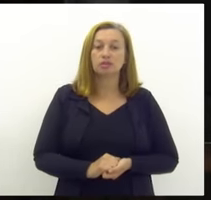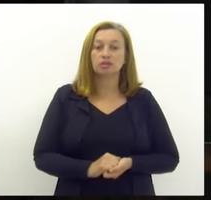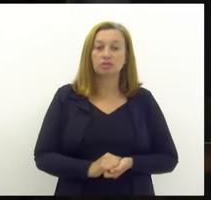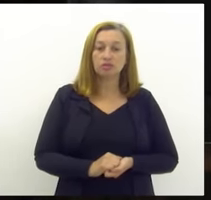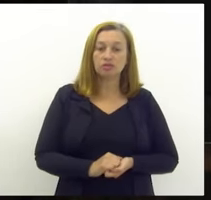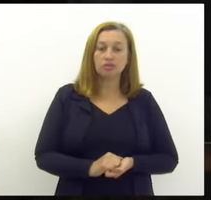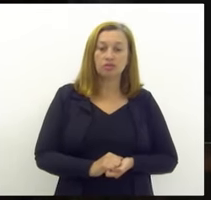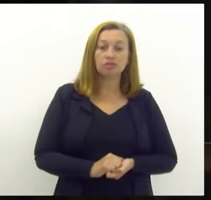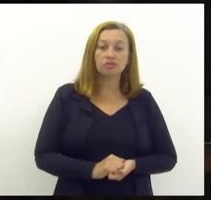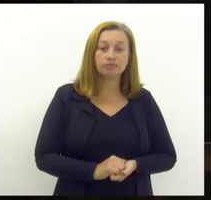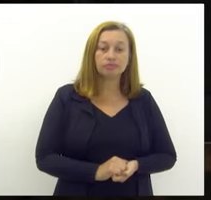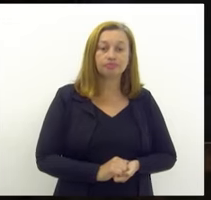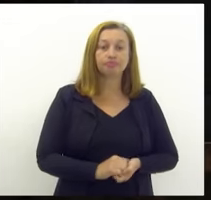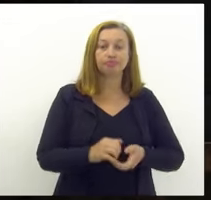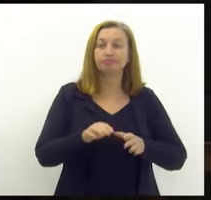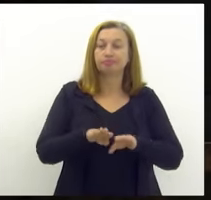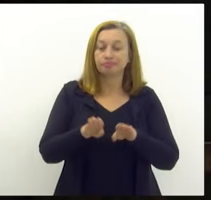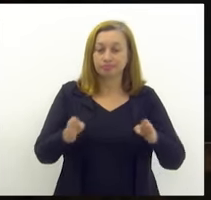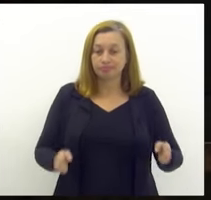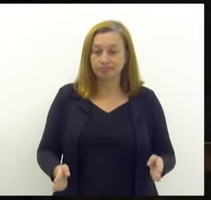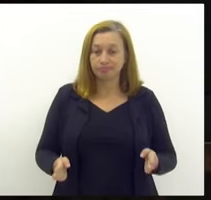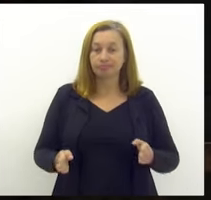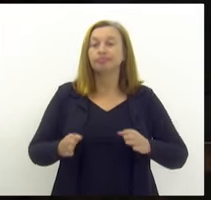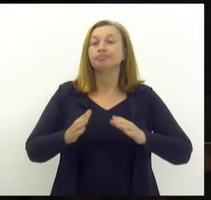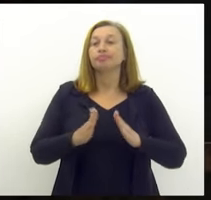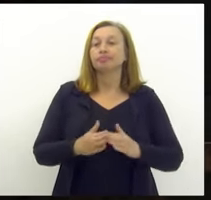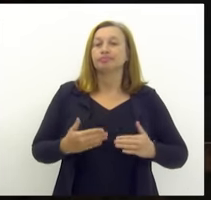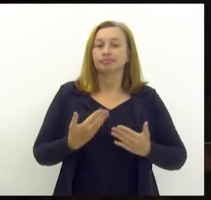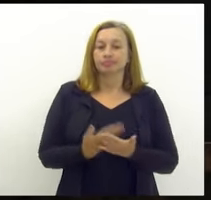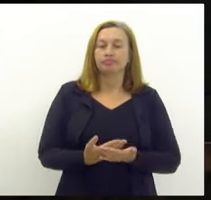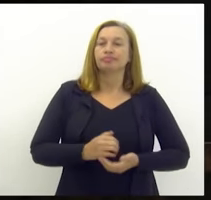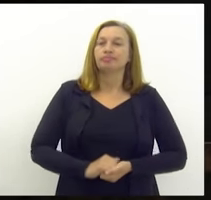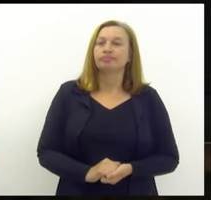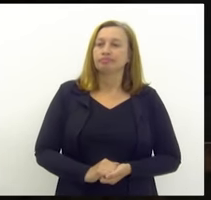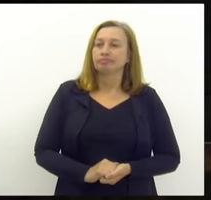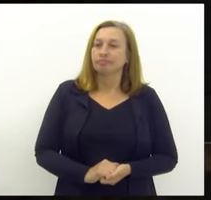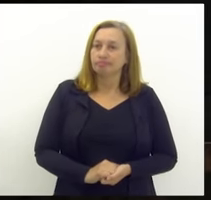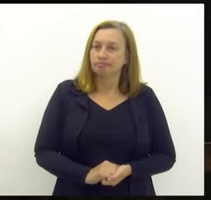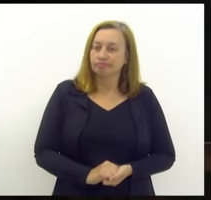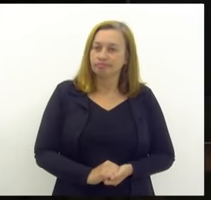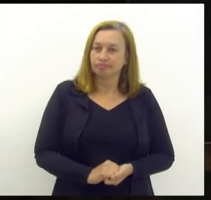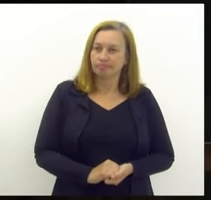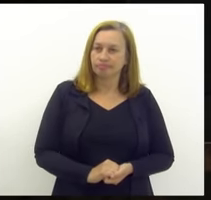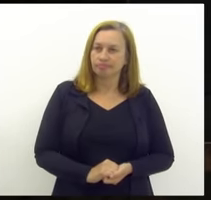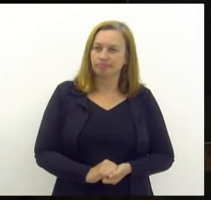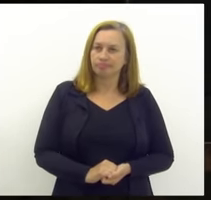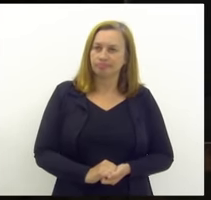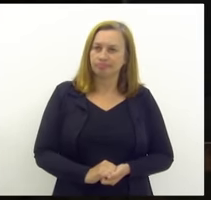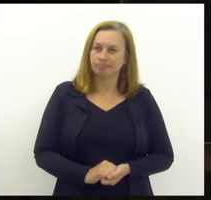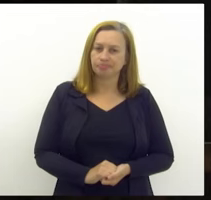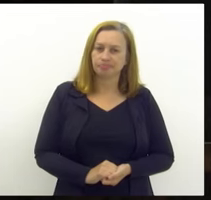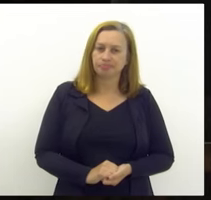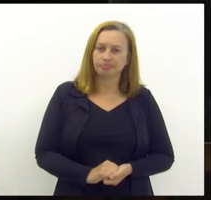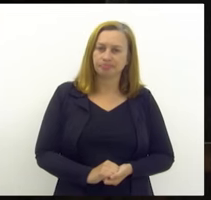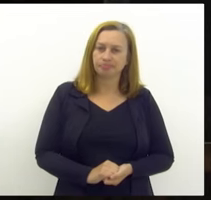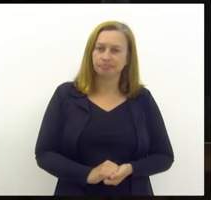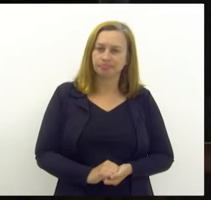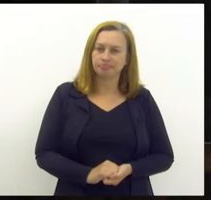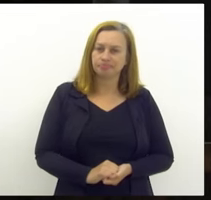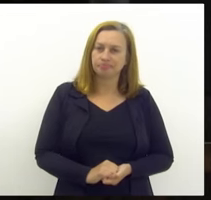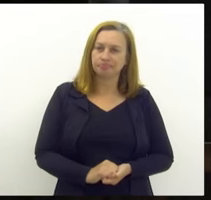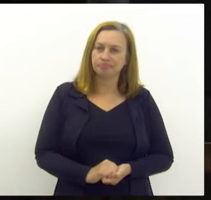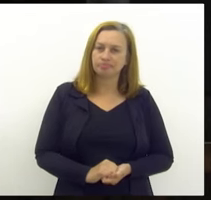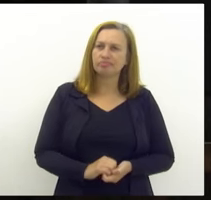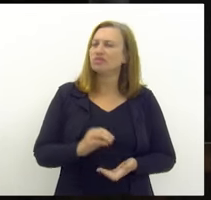técnicas há sobre a mesa os seguintes requerimentos não Presidente tem que votar para discutir falta